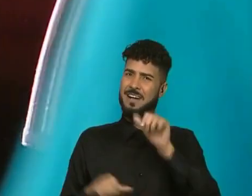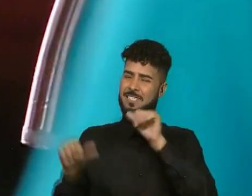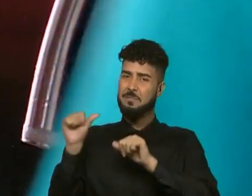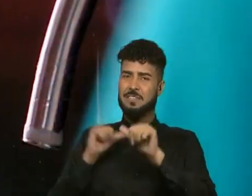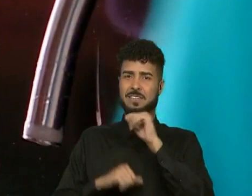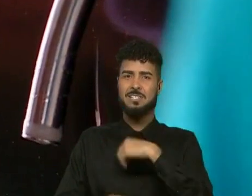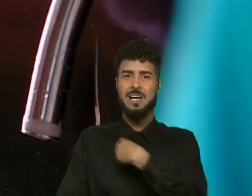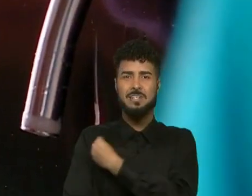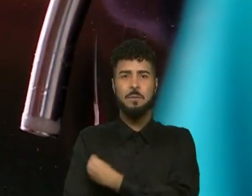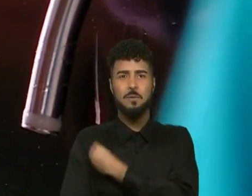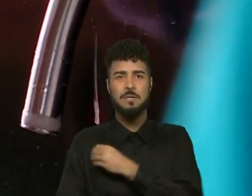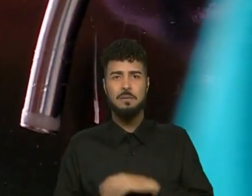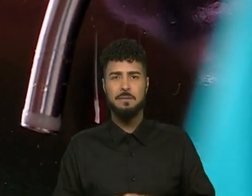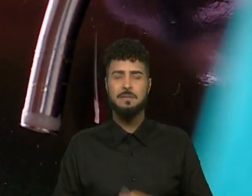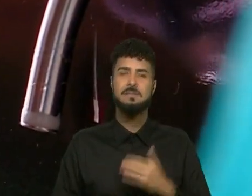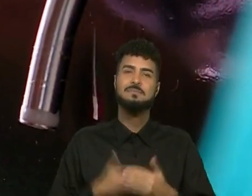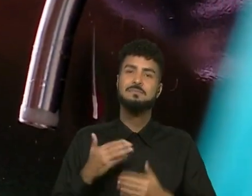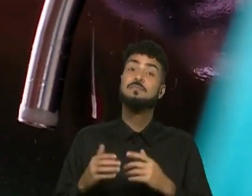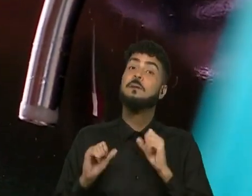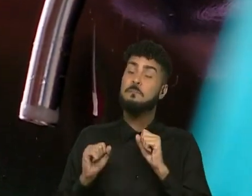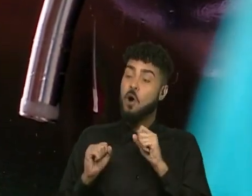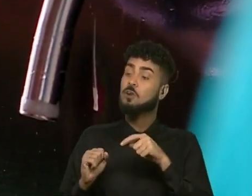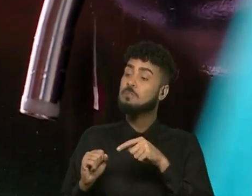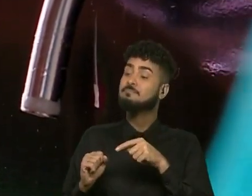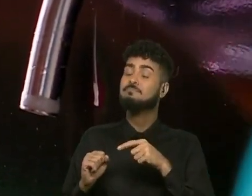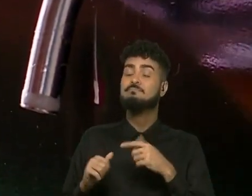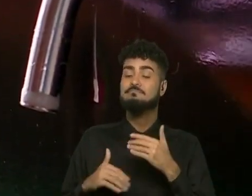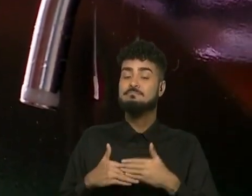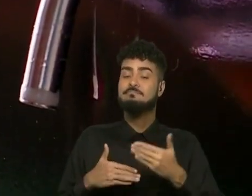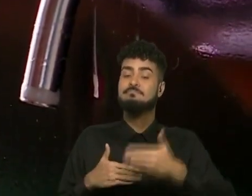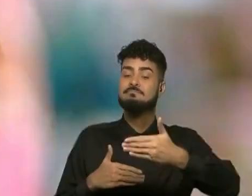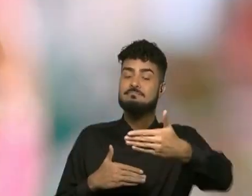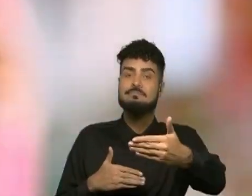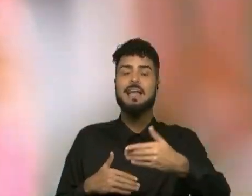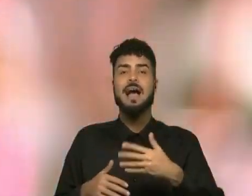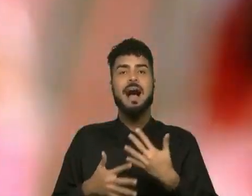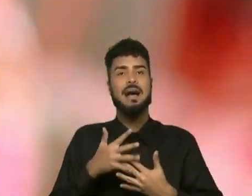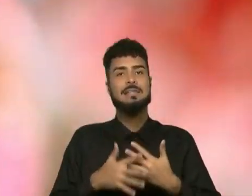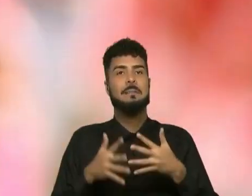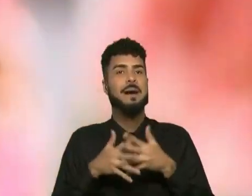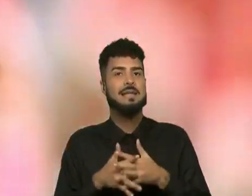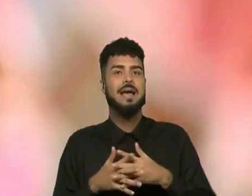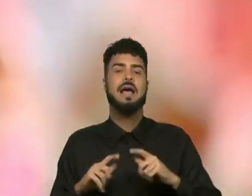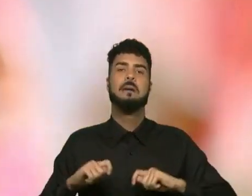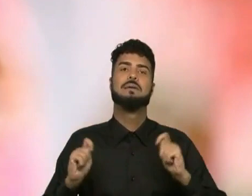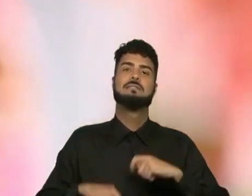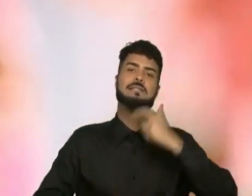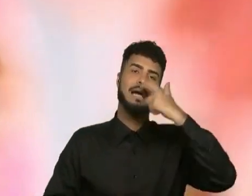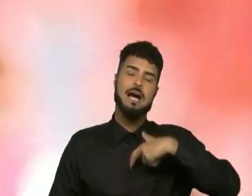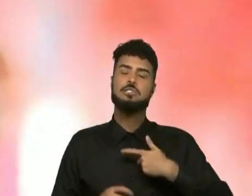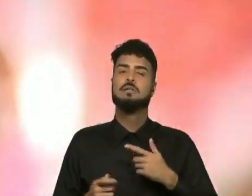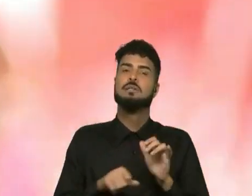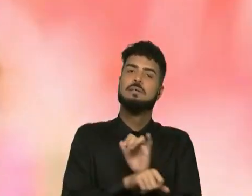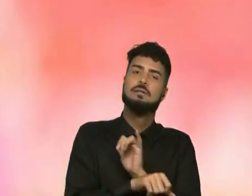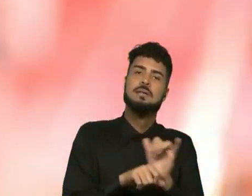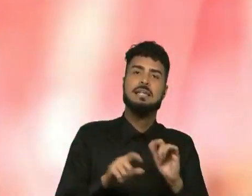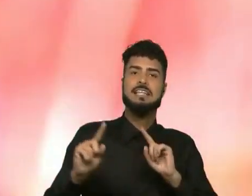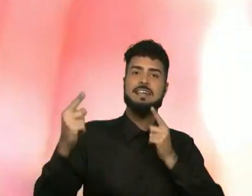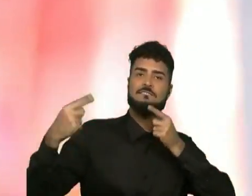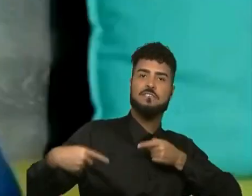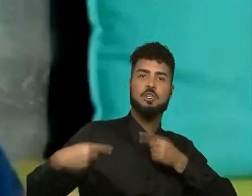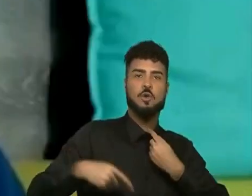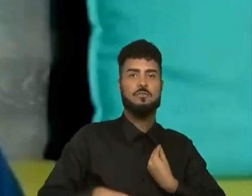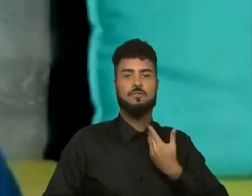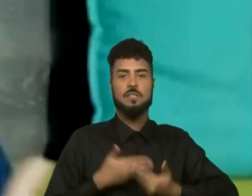cotidiano pode, a médio e longo prazo, atrapalhar ainda mais a nossa capacidade de lidar com os desafios do dia a